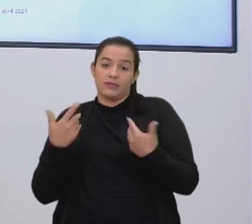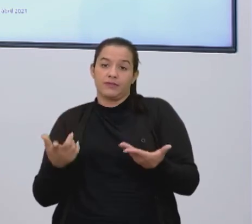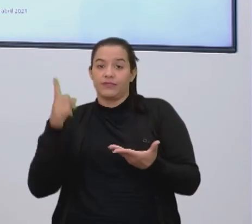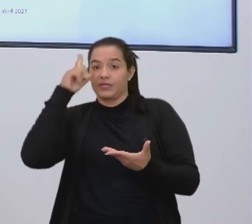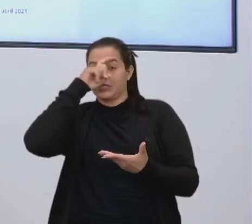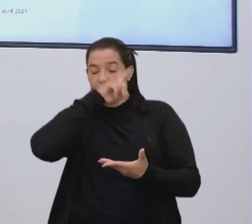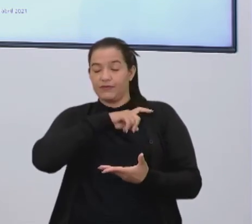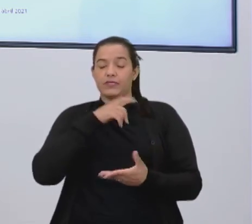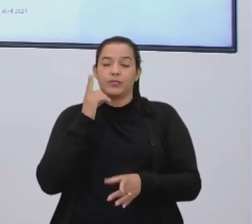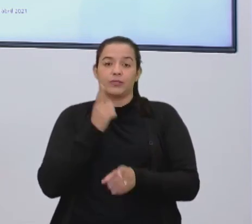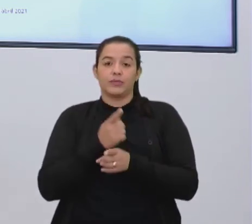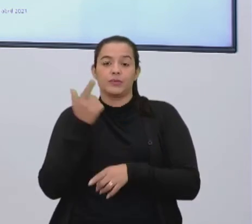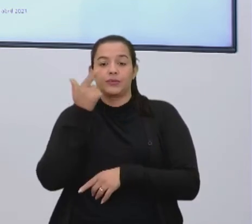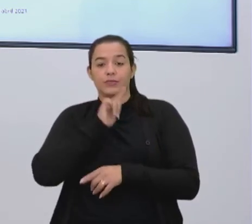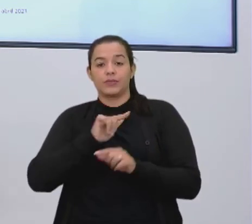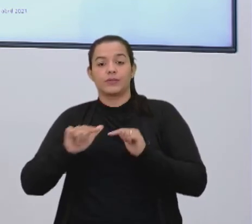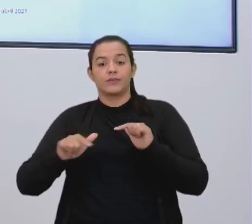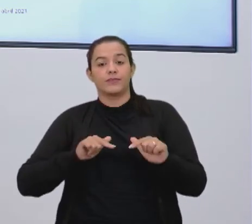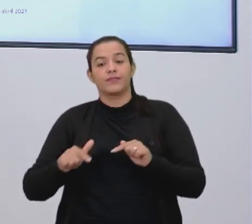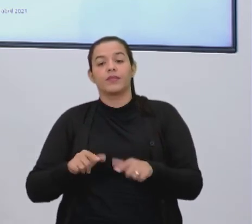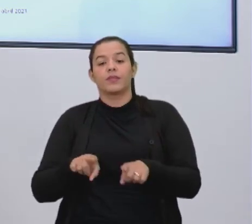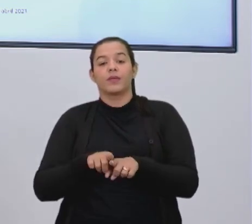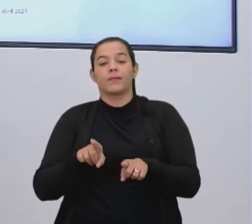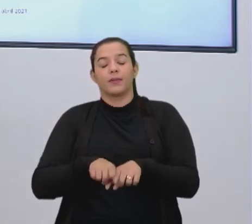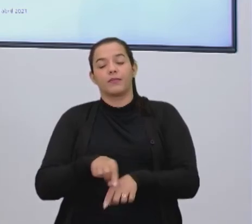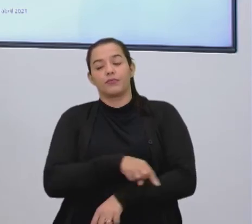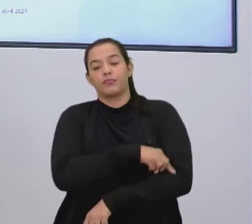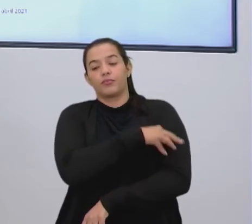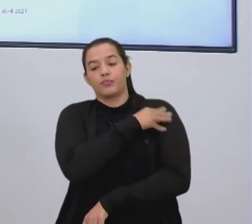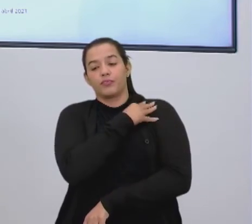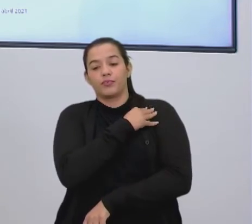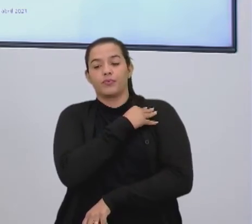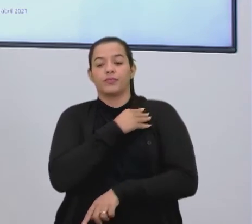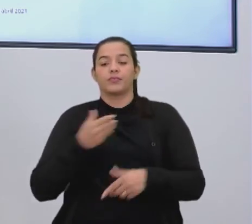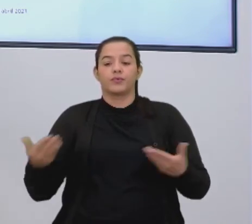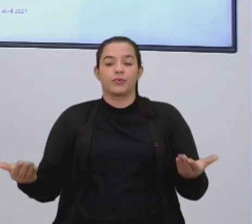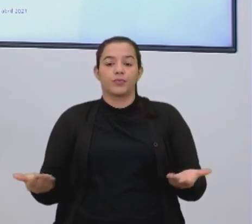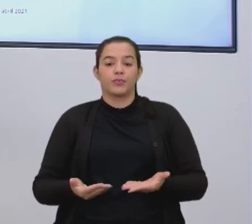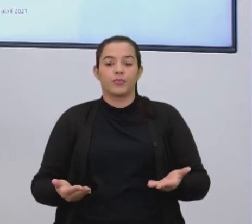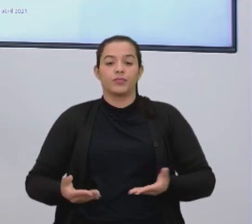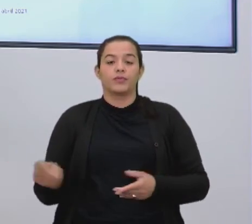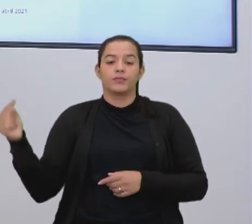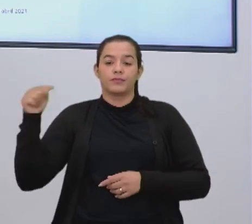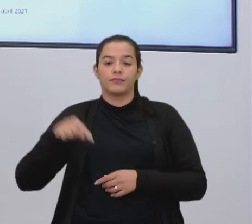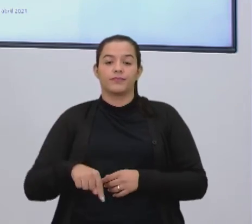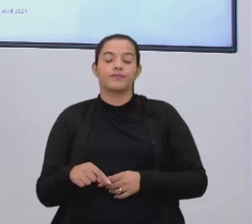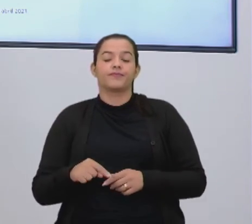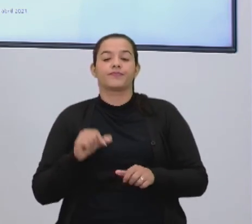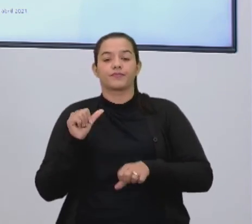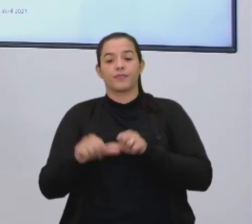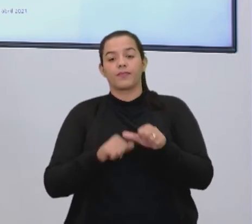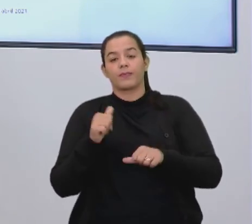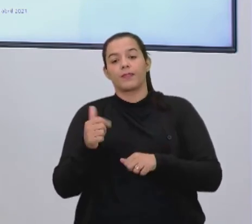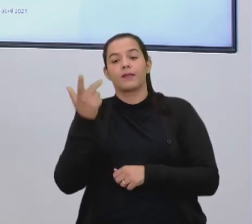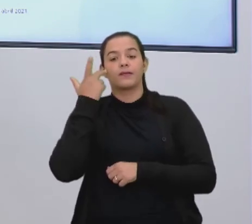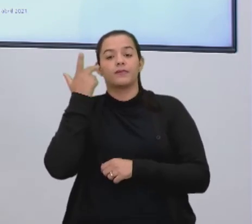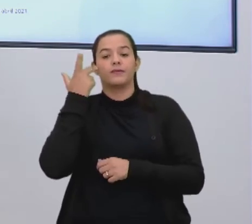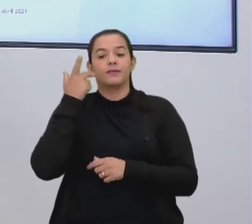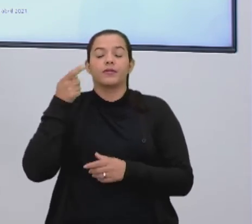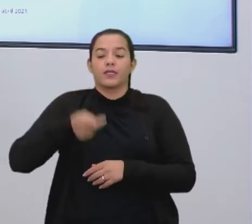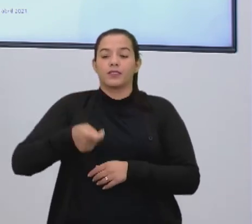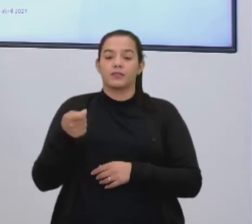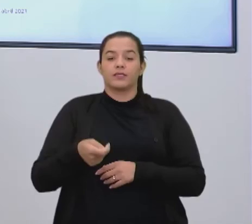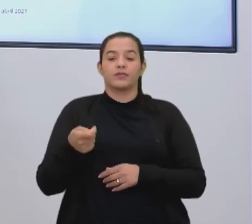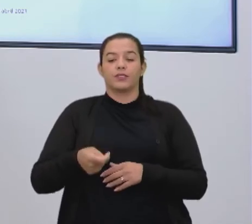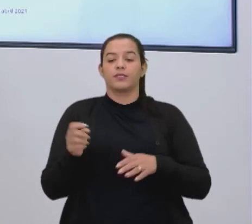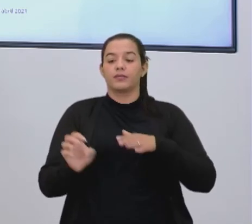difícil, né? Além dos graus de escolaridade. Uma pessoa está dentro de uma realidade, ele vem para cá, vem para São Paulo, existem